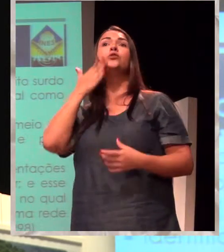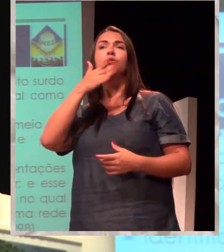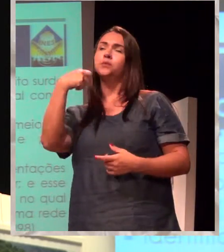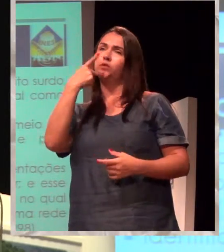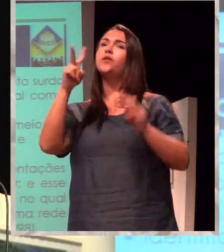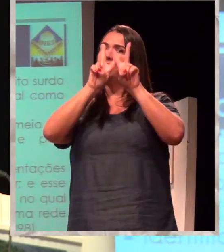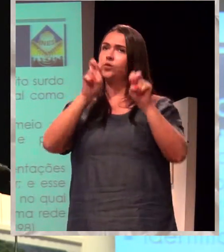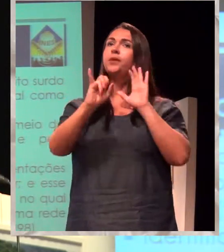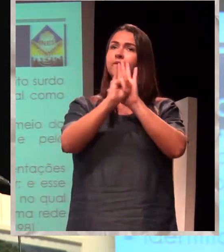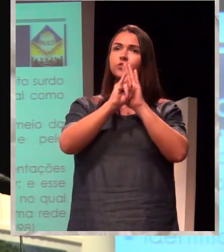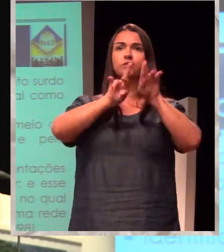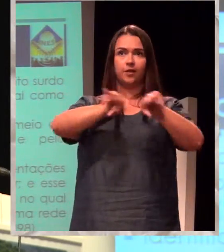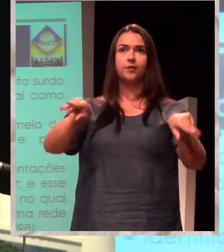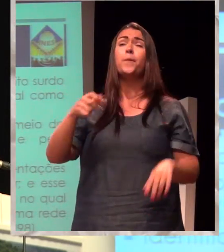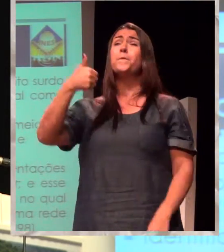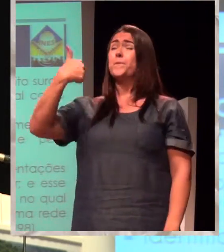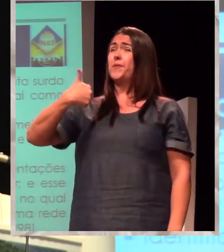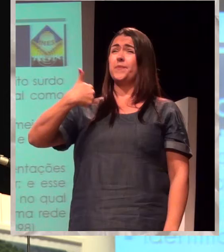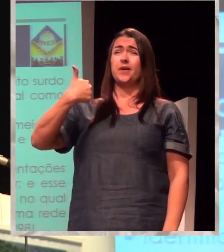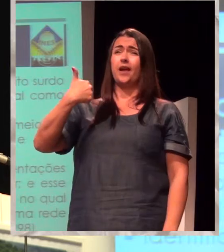falar de identidades. Então, primeiro,